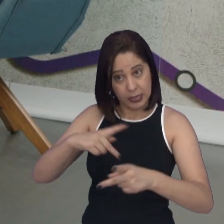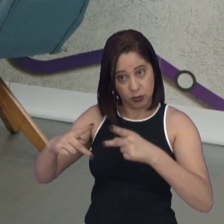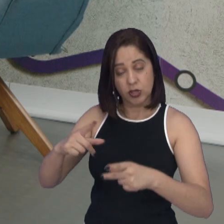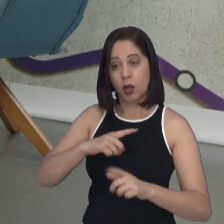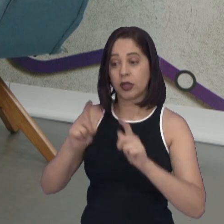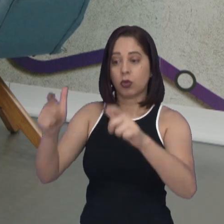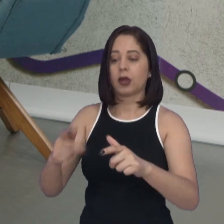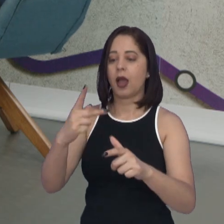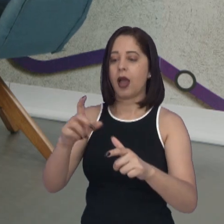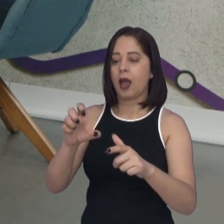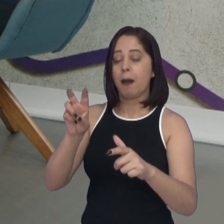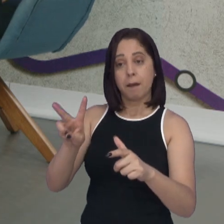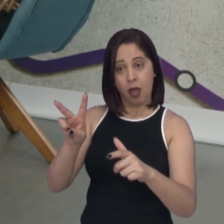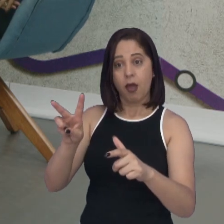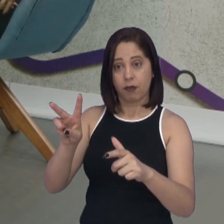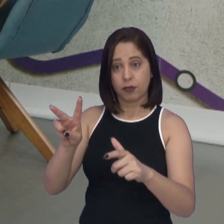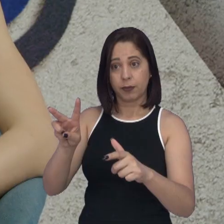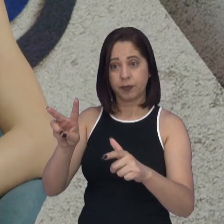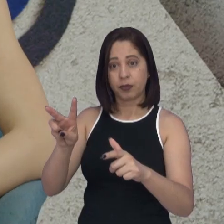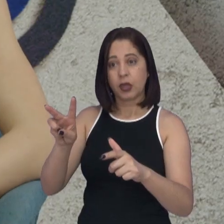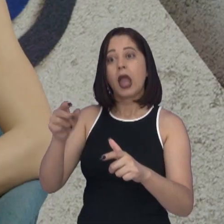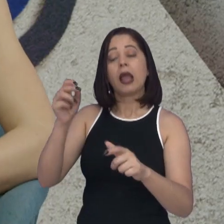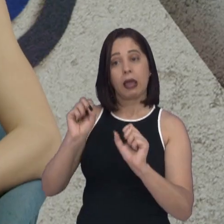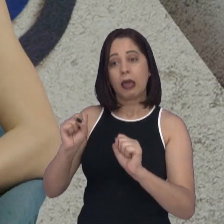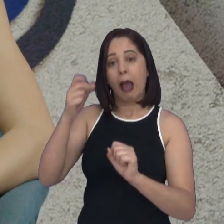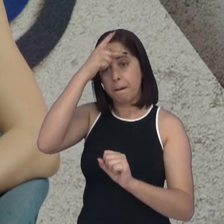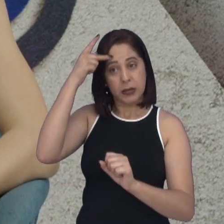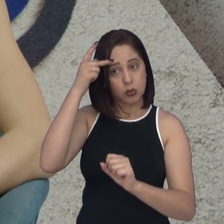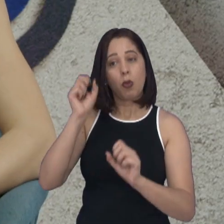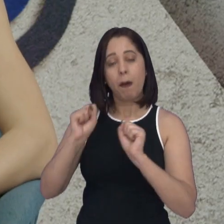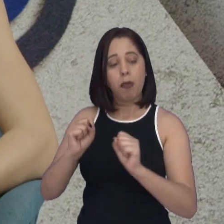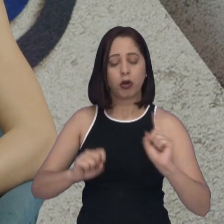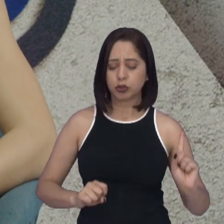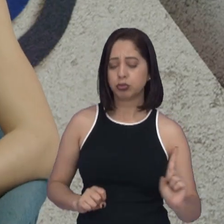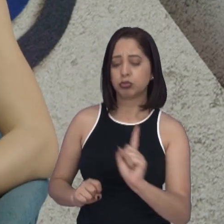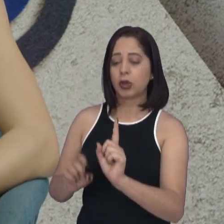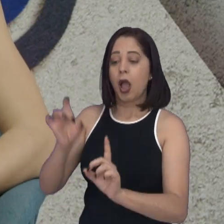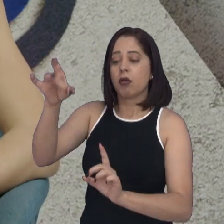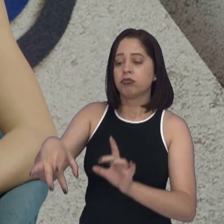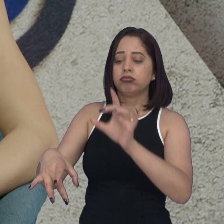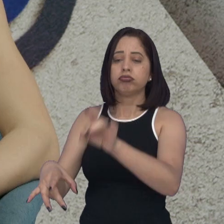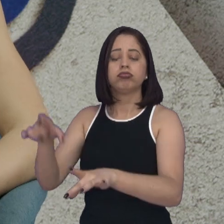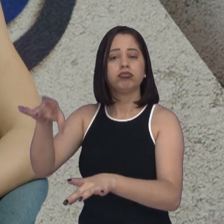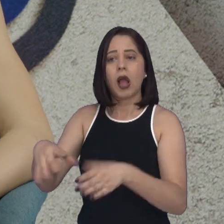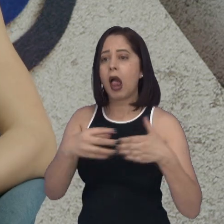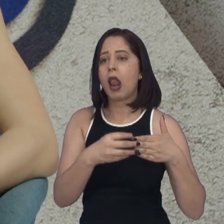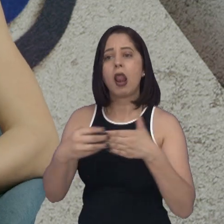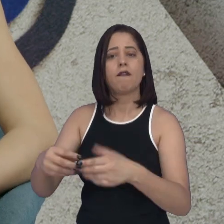PEVs, que são os pontos de entrega voluntária, subsidiado aí pela prefeitura, para que a gente possa